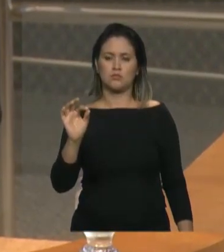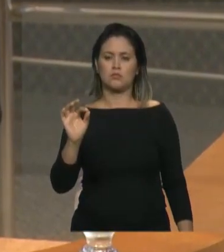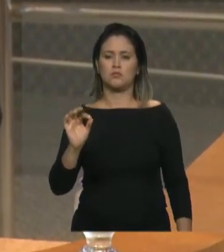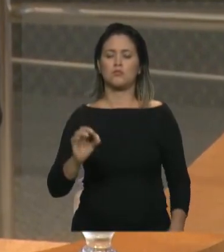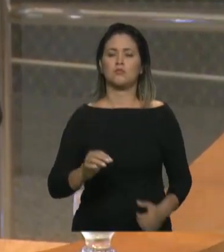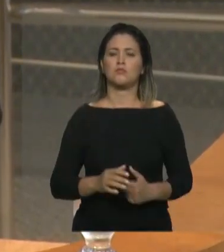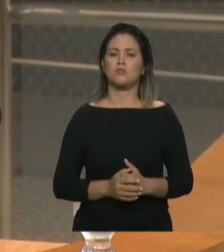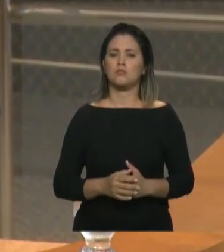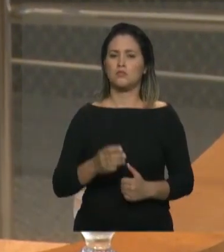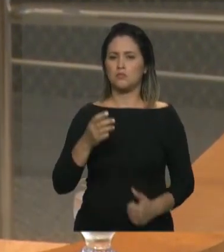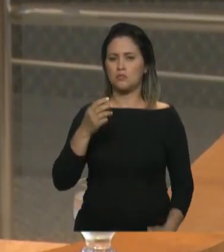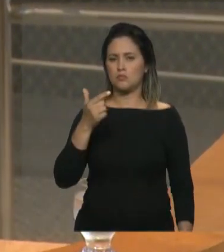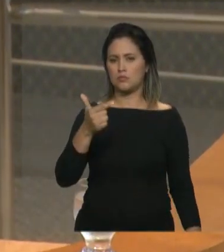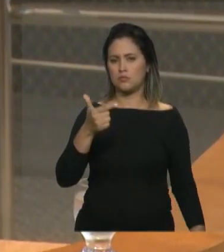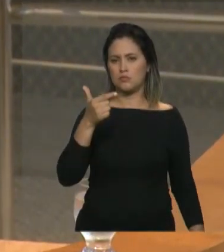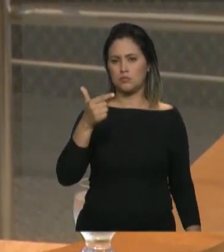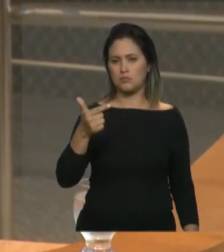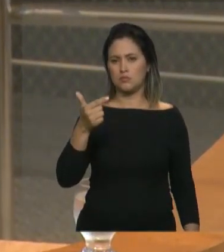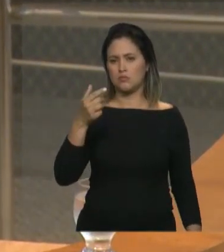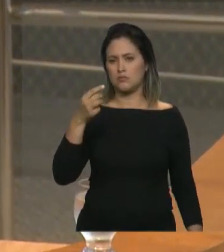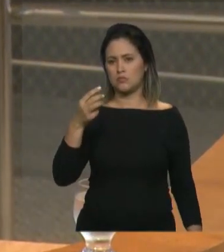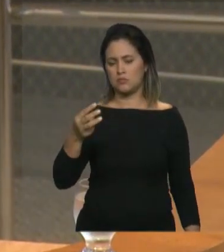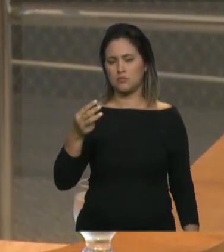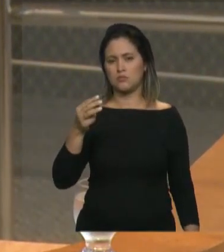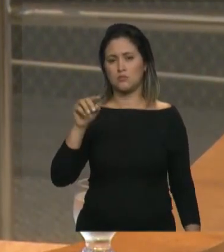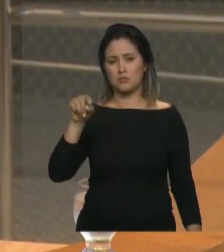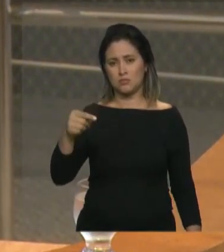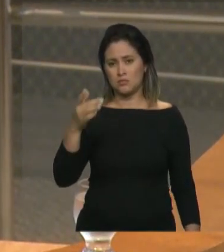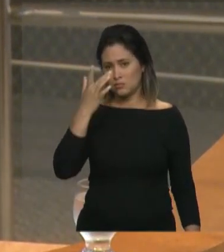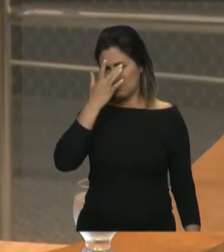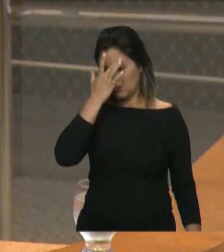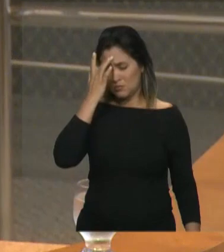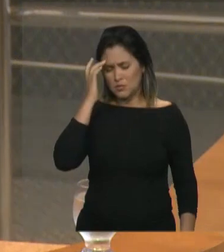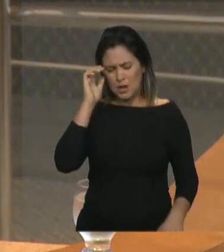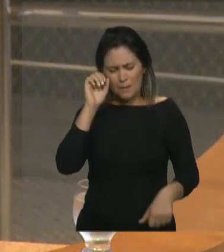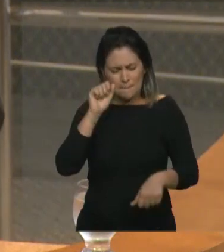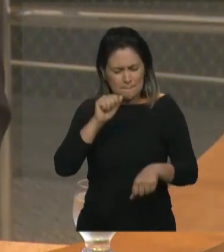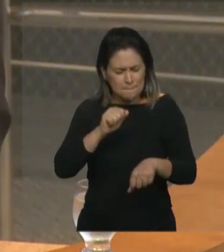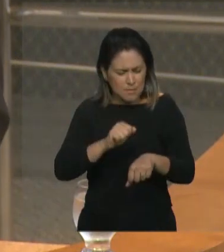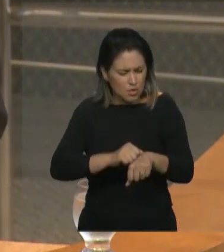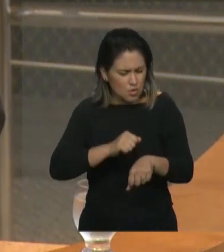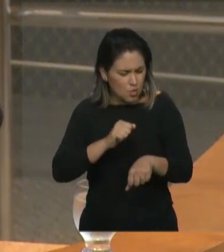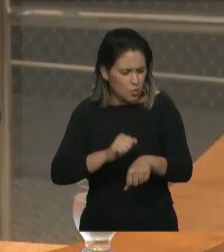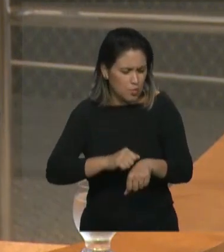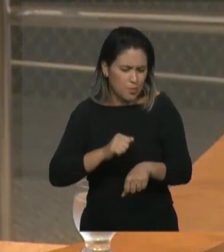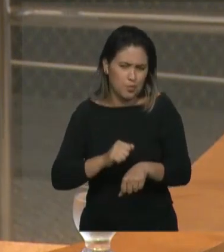de 223 mil pessoas vivendo em extrema pobreza do Maranhão.